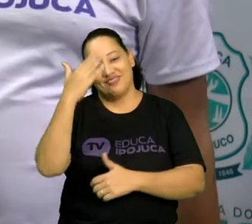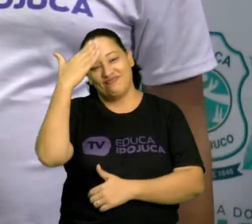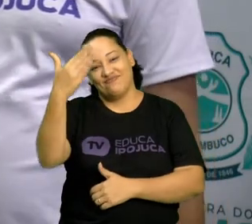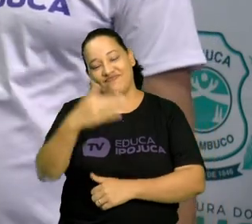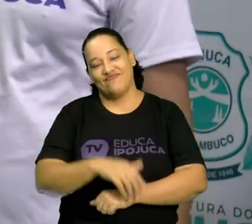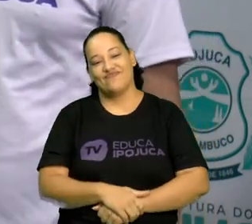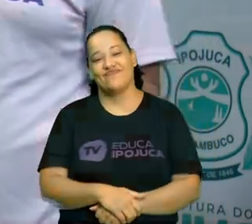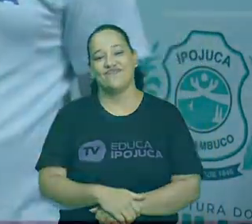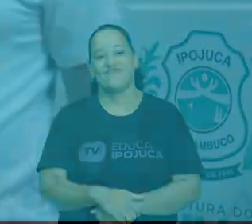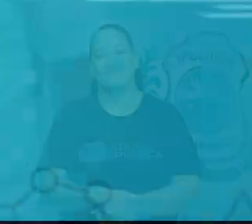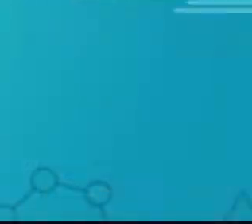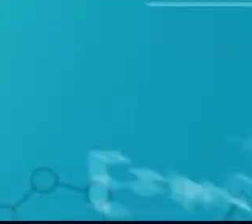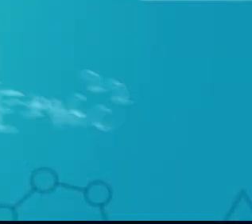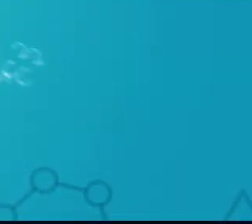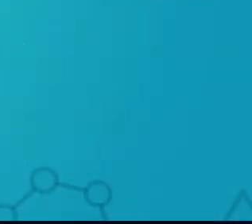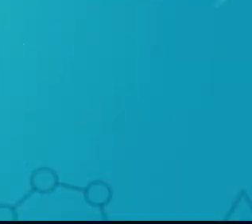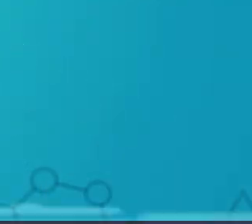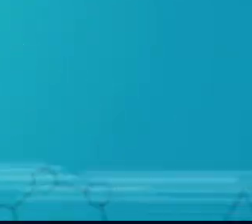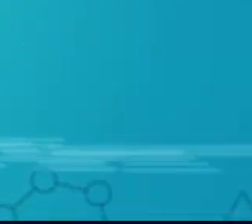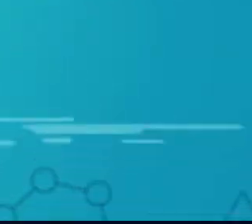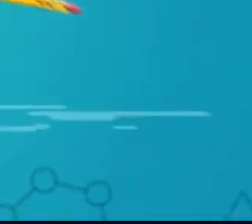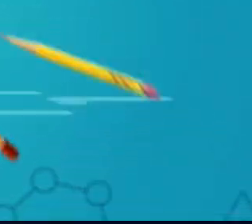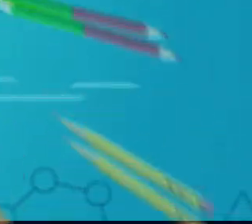E aí